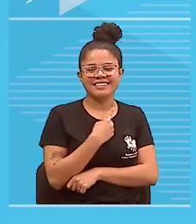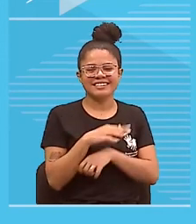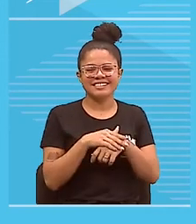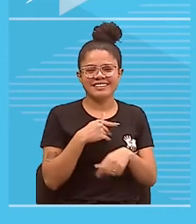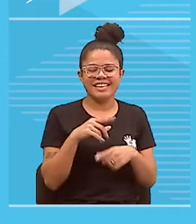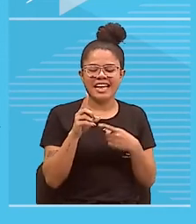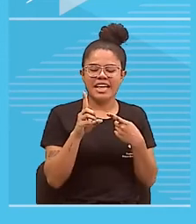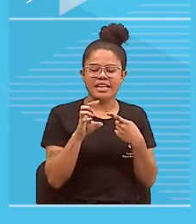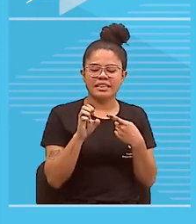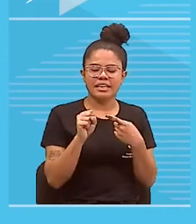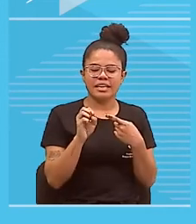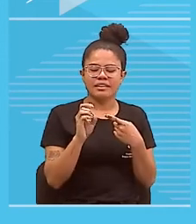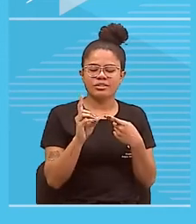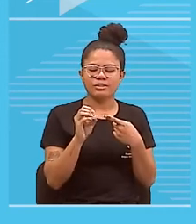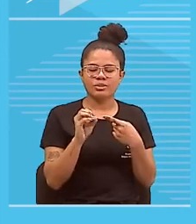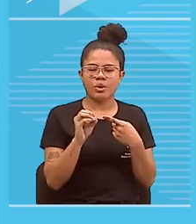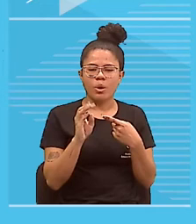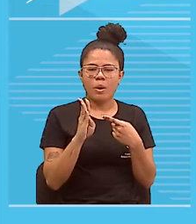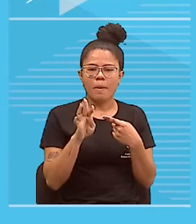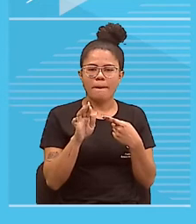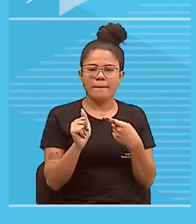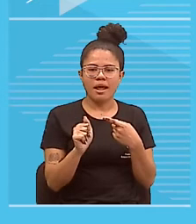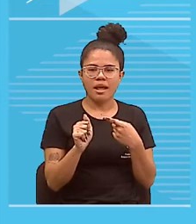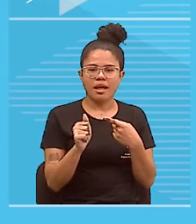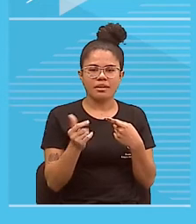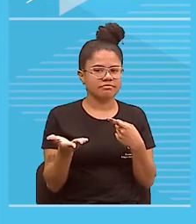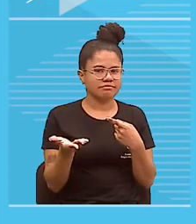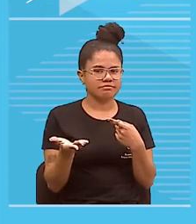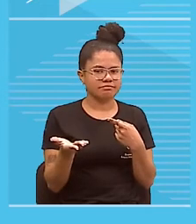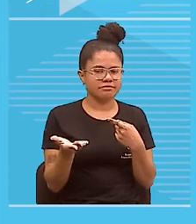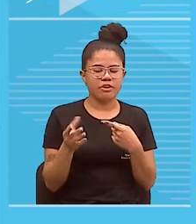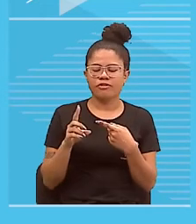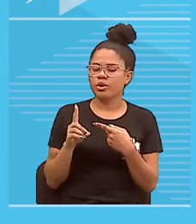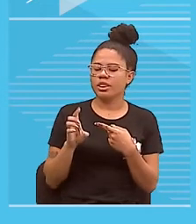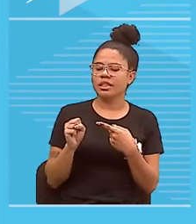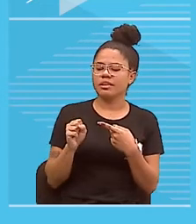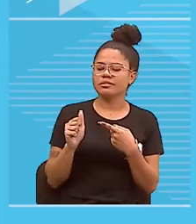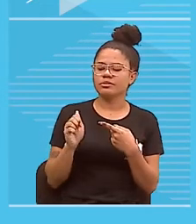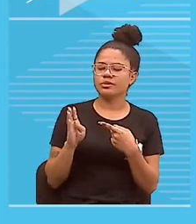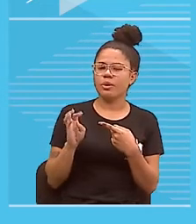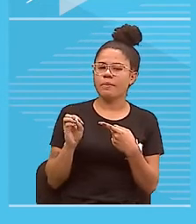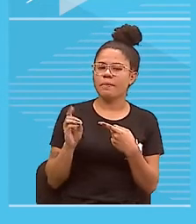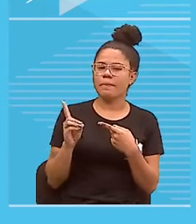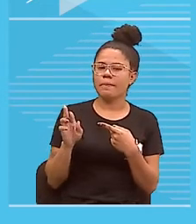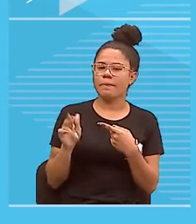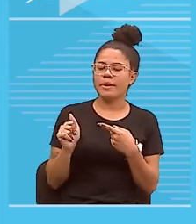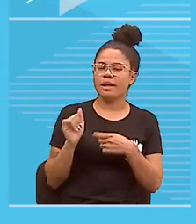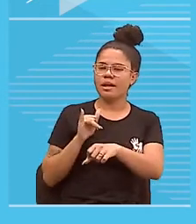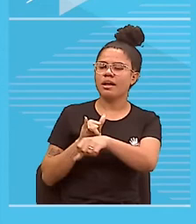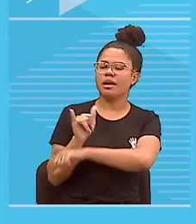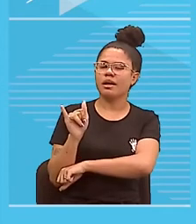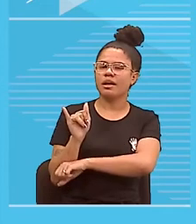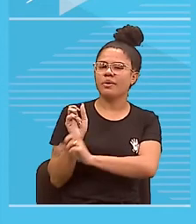desde Dobra a desdobrar vou desdobrar que a Joice ou de dobrar que é a leite entendeu